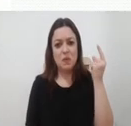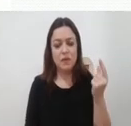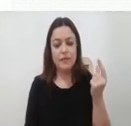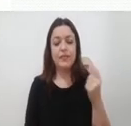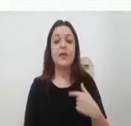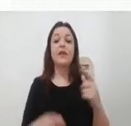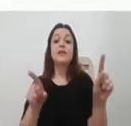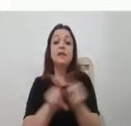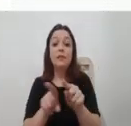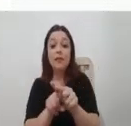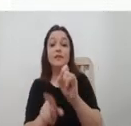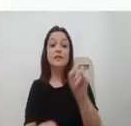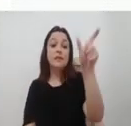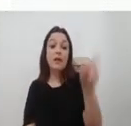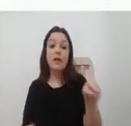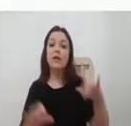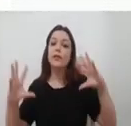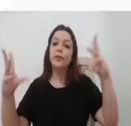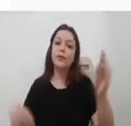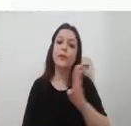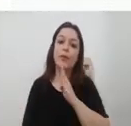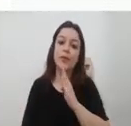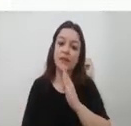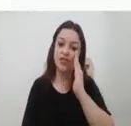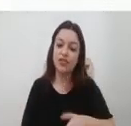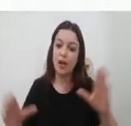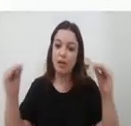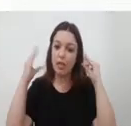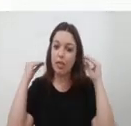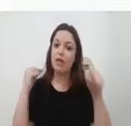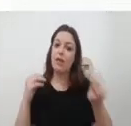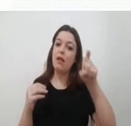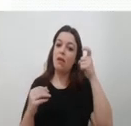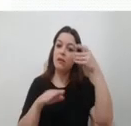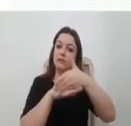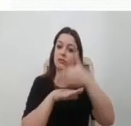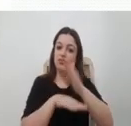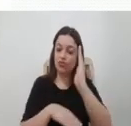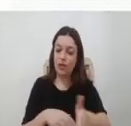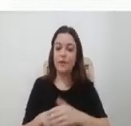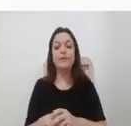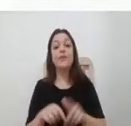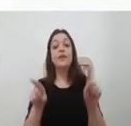outra pessoa ou desconhecida pelas injúrias, doenças ou traumas. Se os membros da